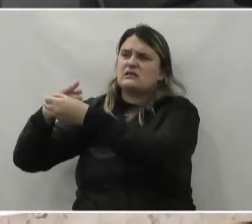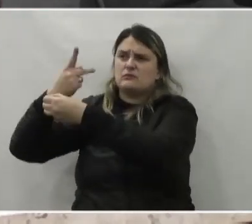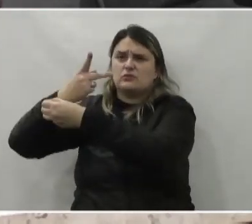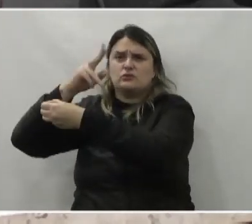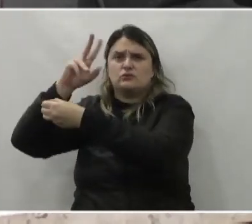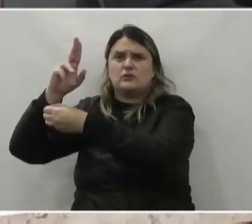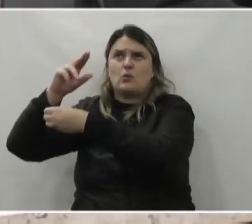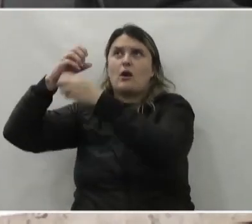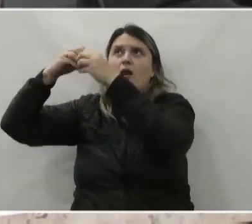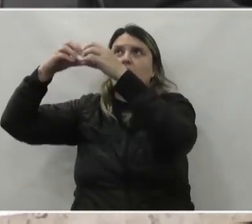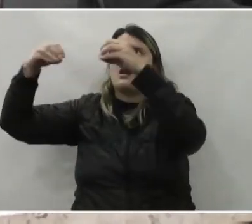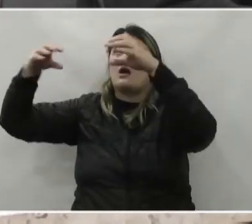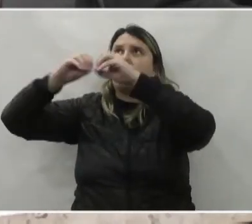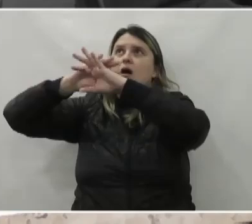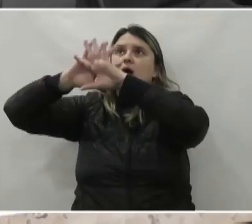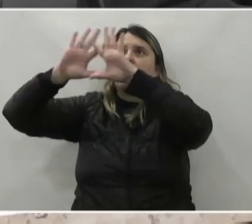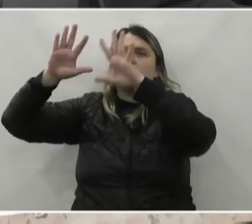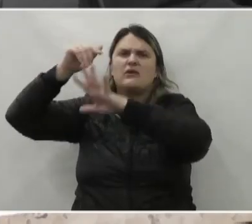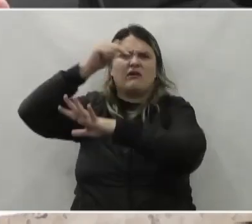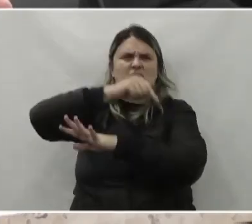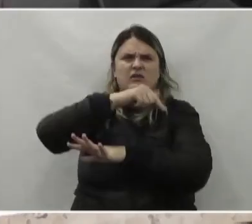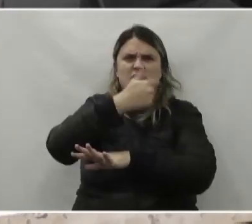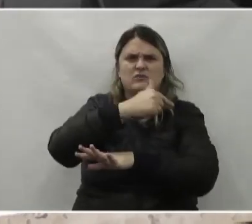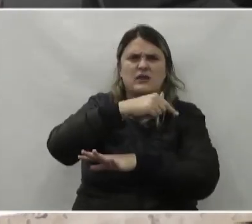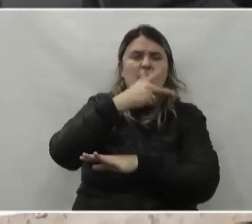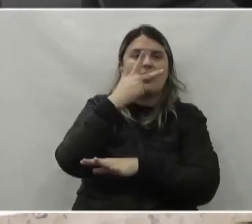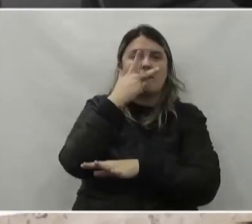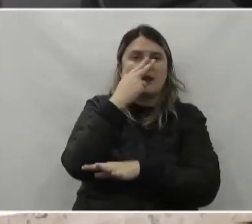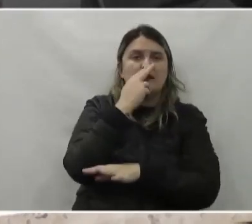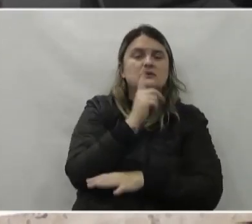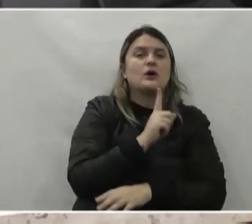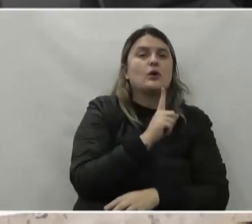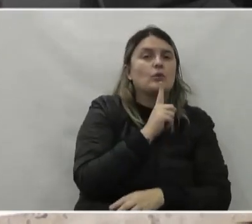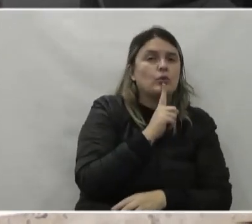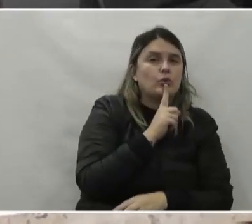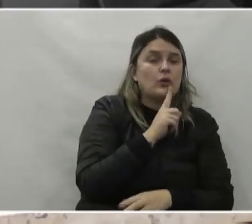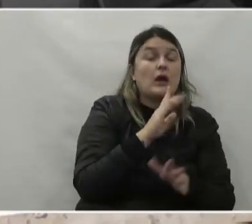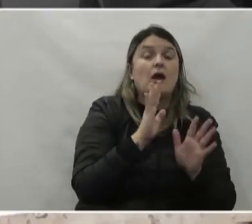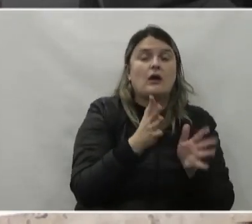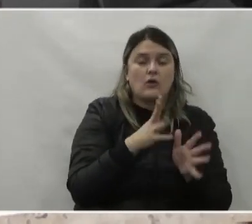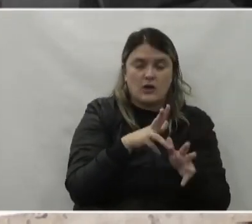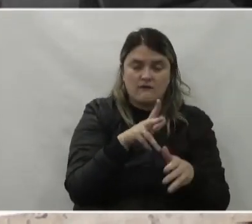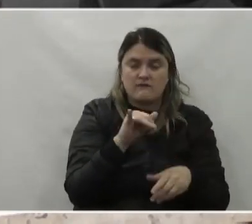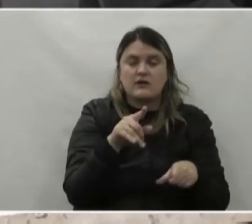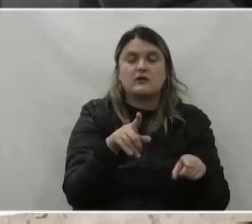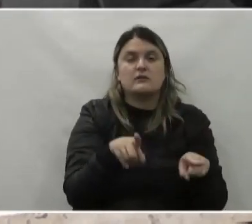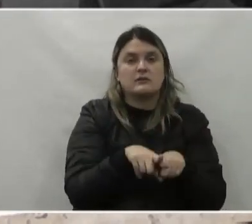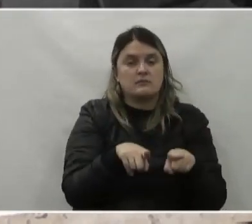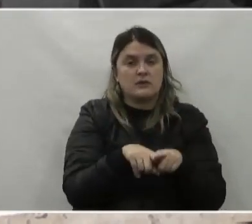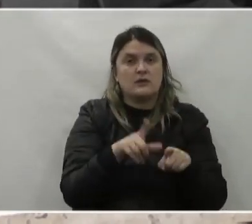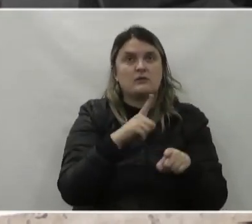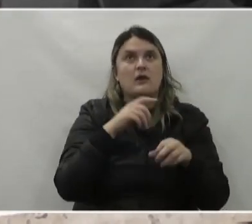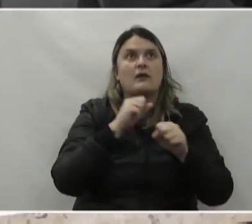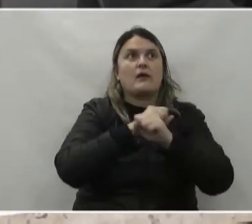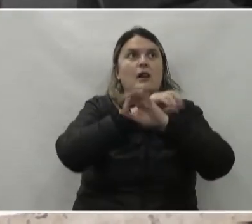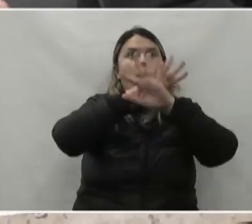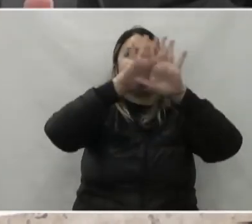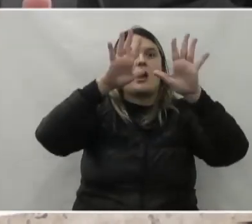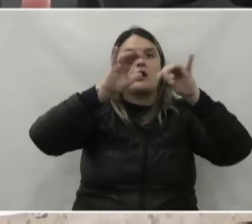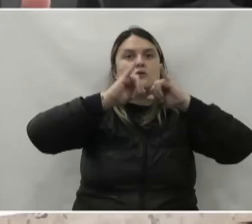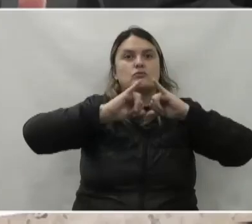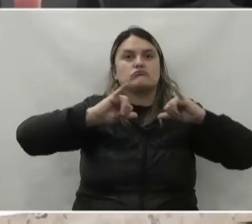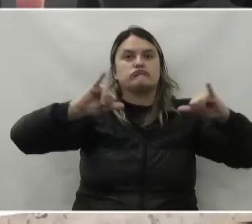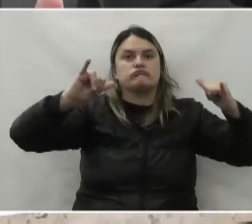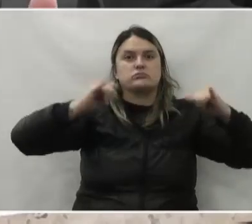tem. A União da Vitória parece vela. Então agora vamos ter, importante é isso, o que é